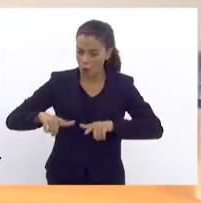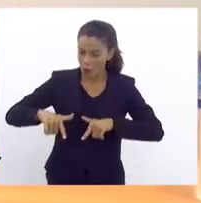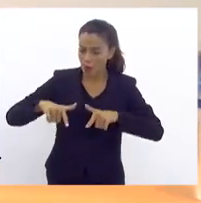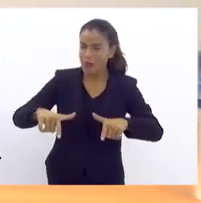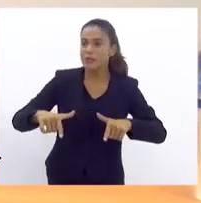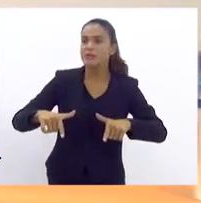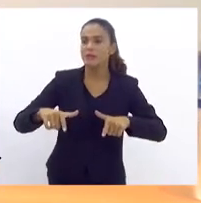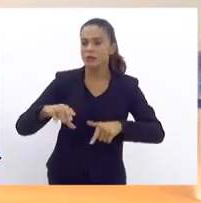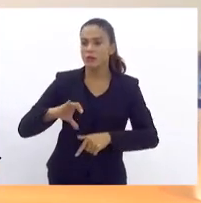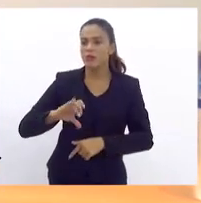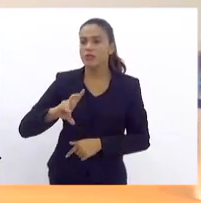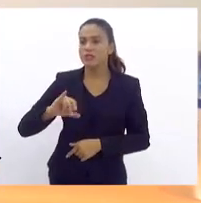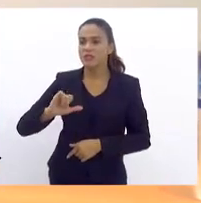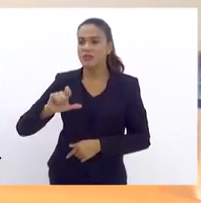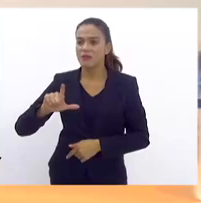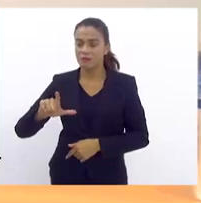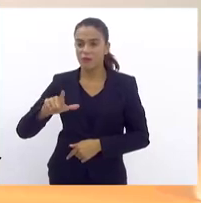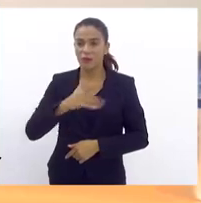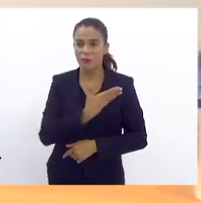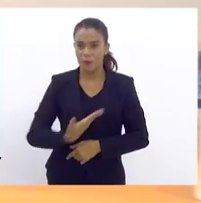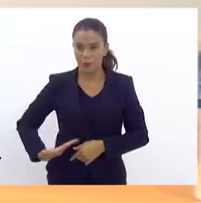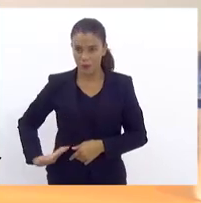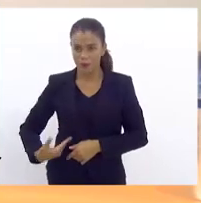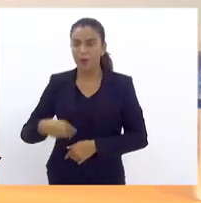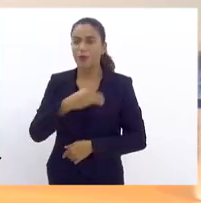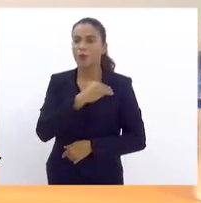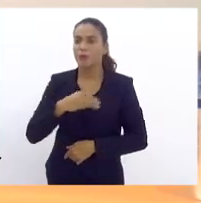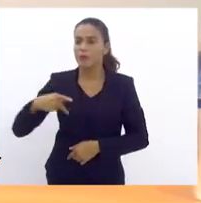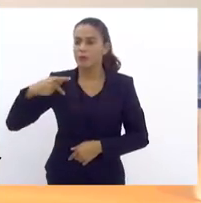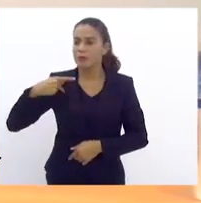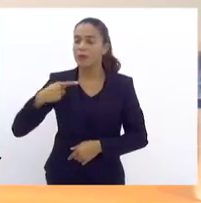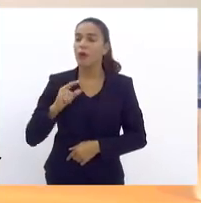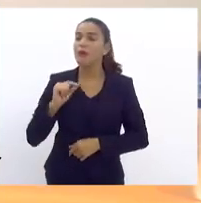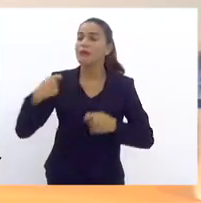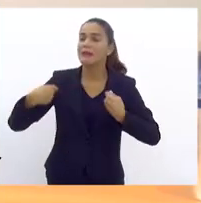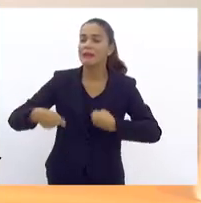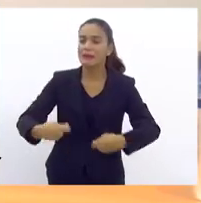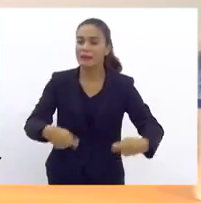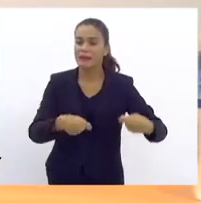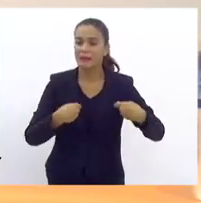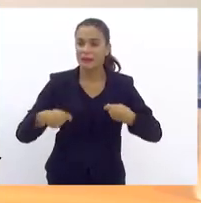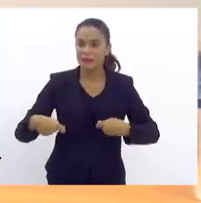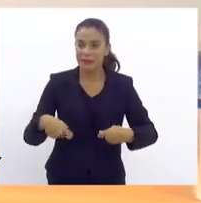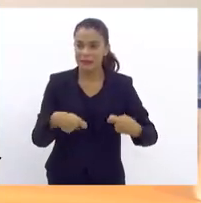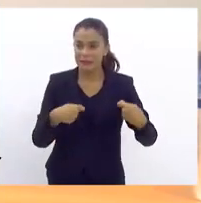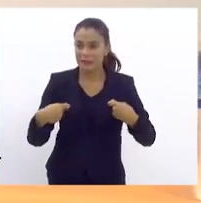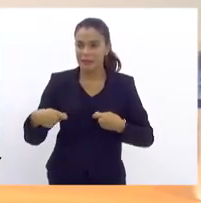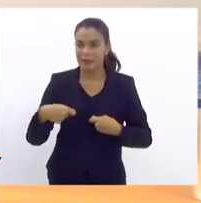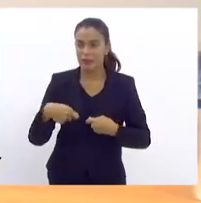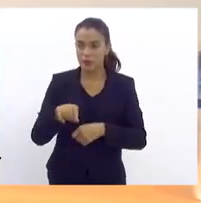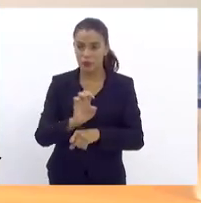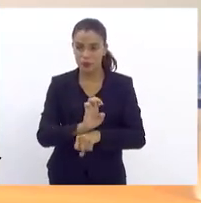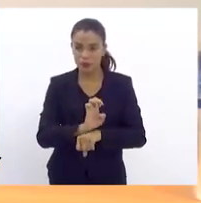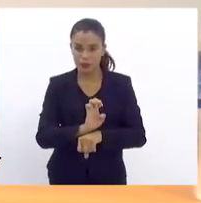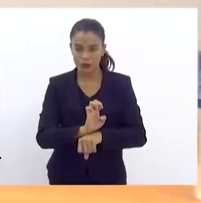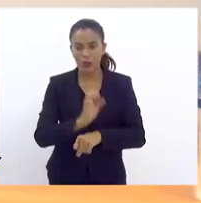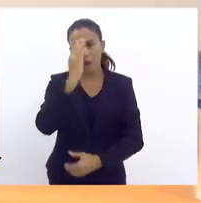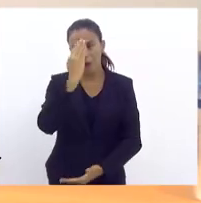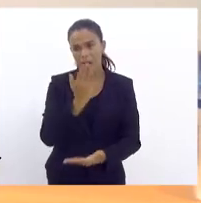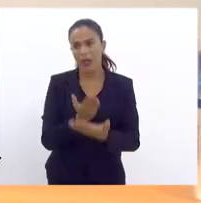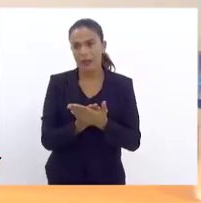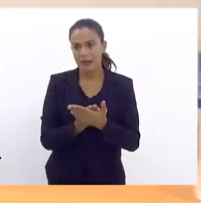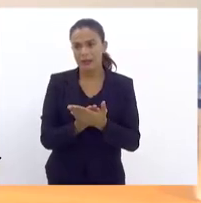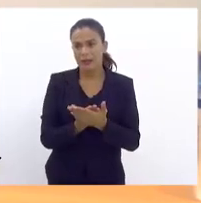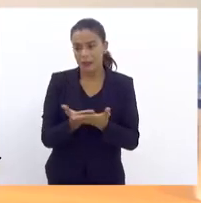civil pública proposta pelo Ministério Público da necessidade do estado e eu acredito